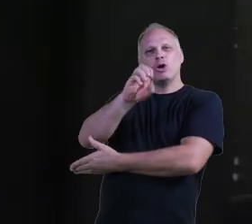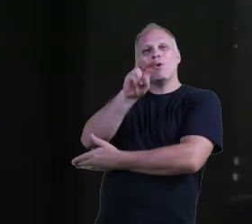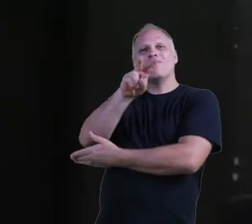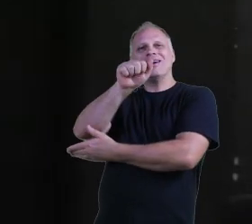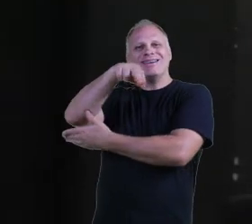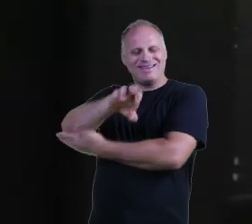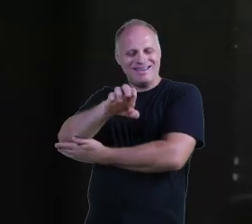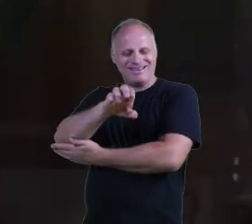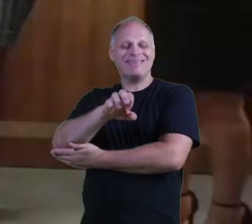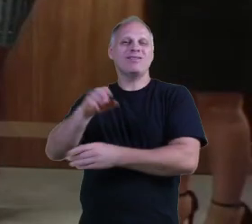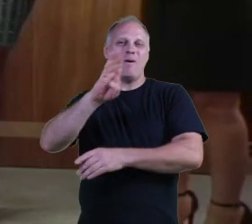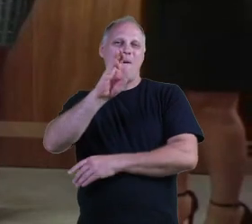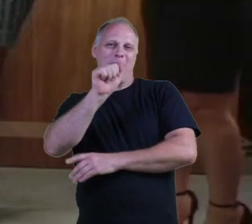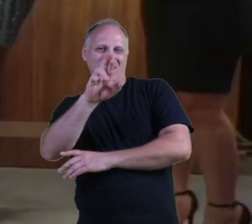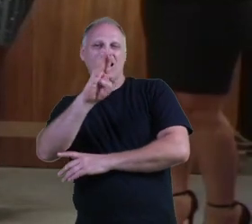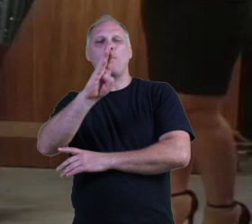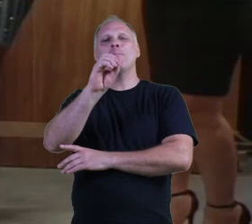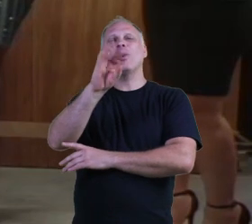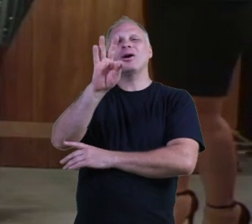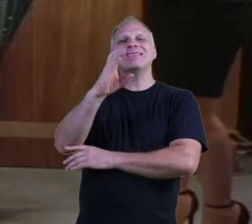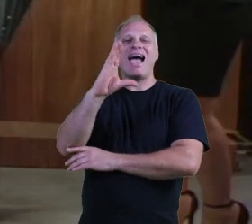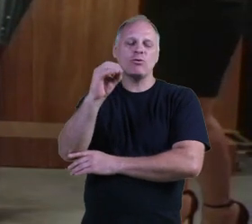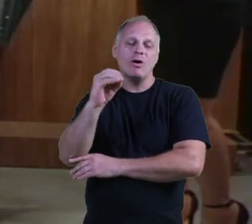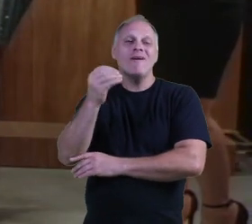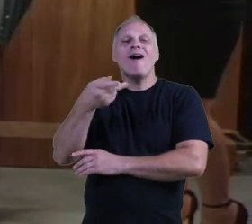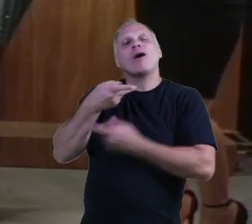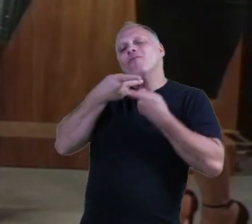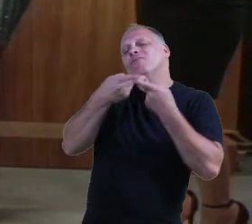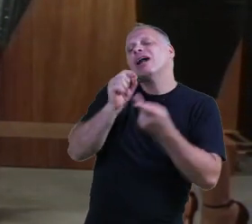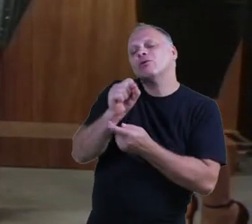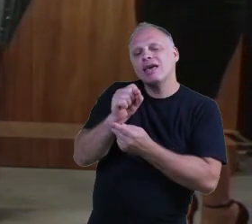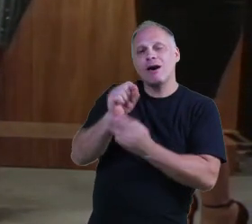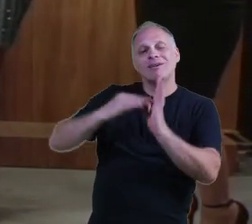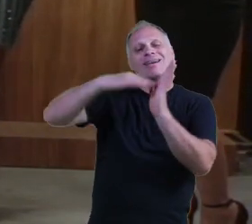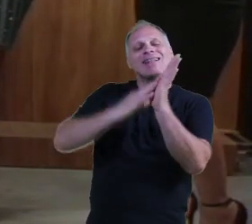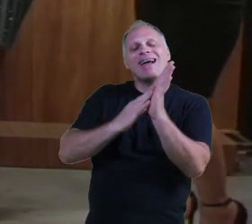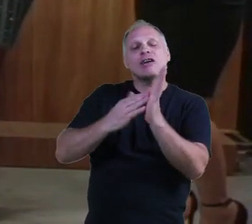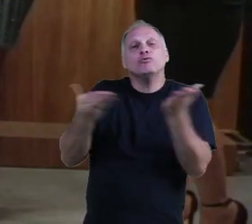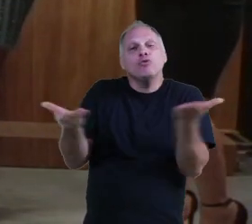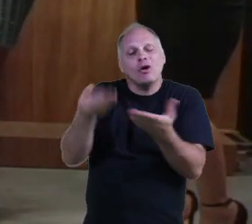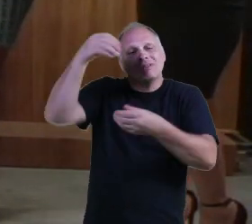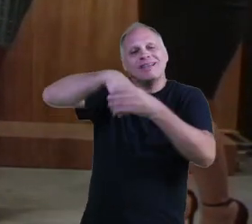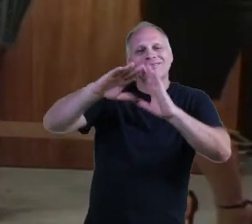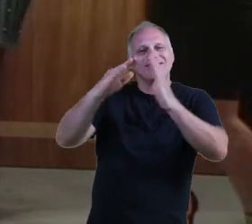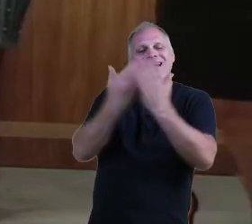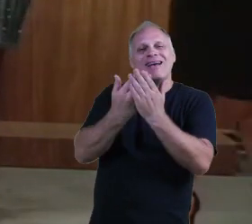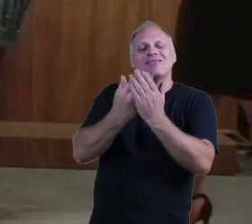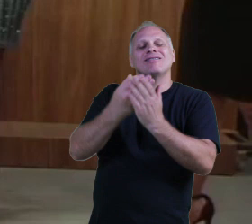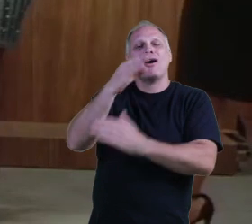Giovanni. Giovanni, fala para nós qual é o calendário de eventos para este ano lá no Boteco do